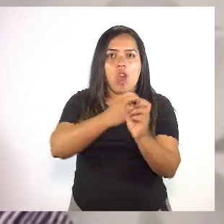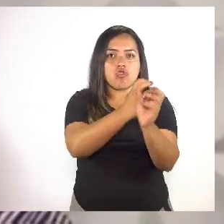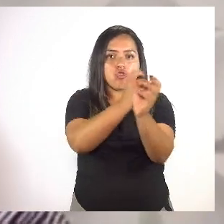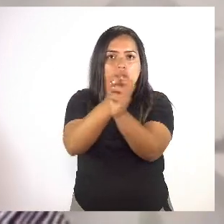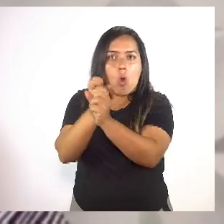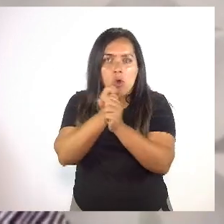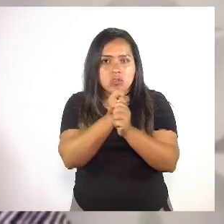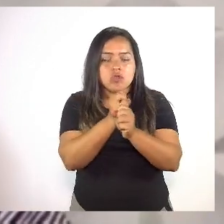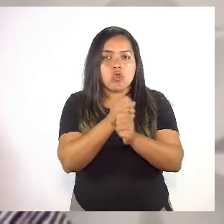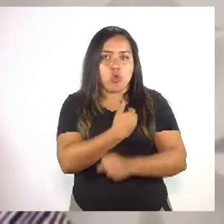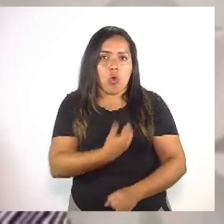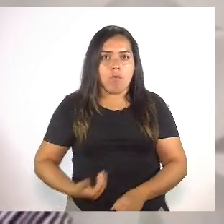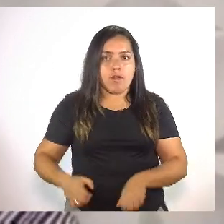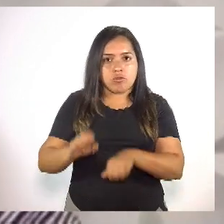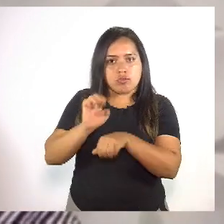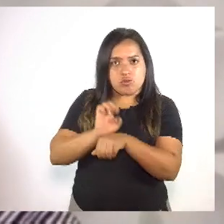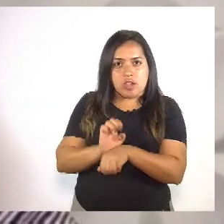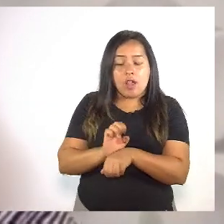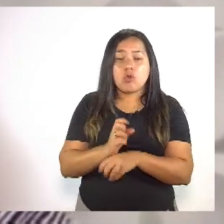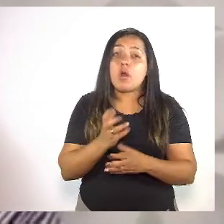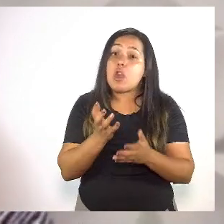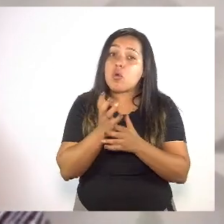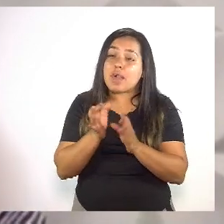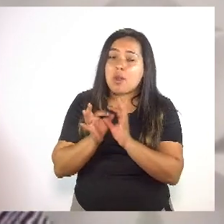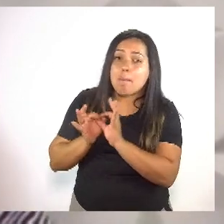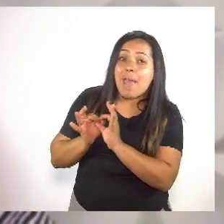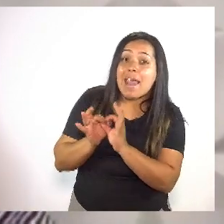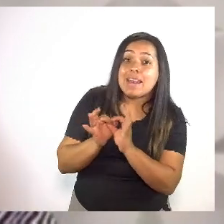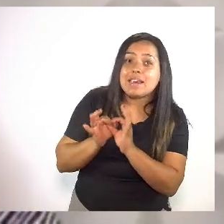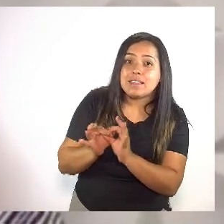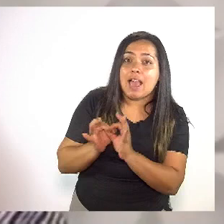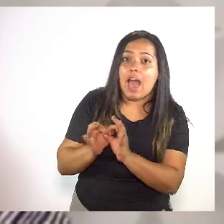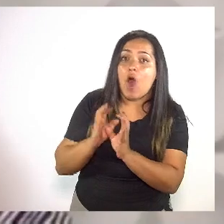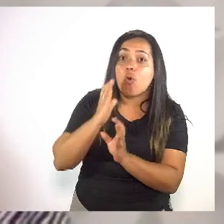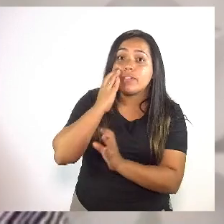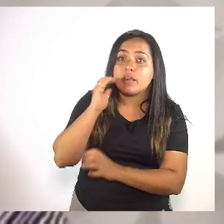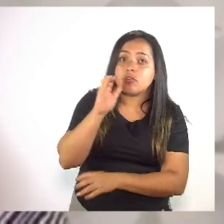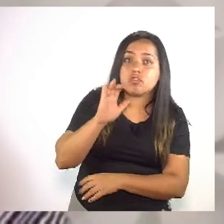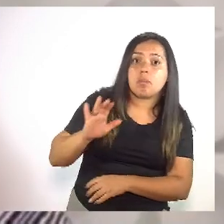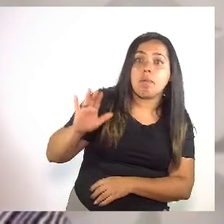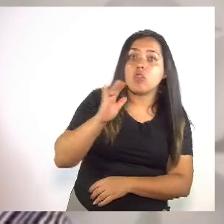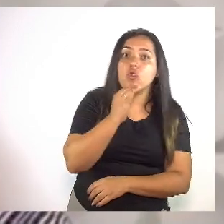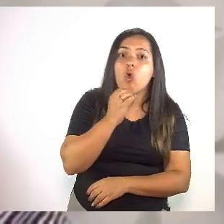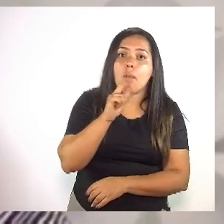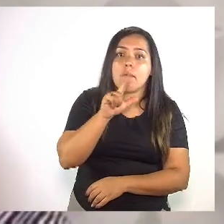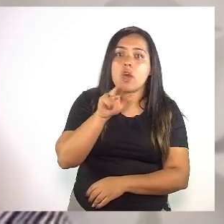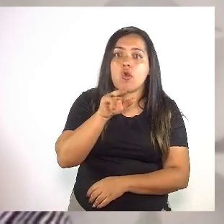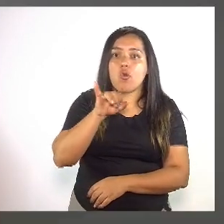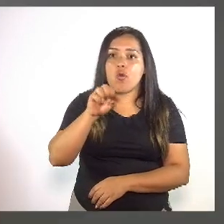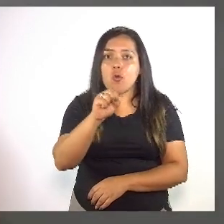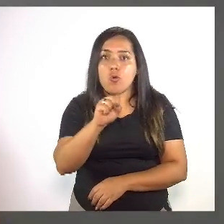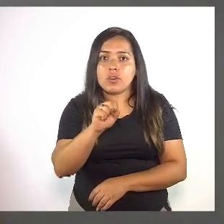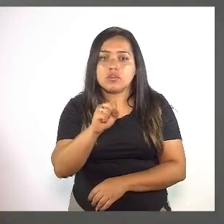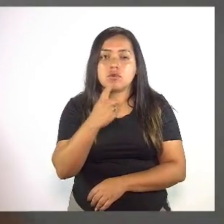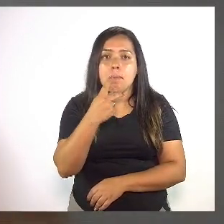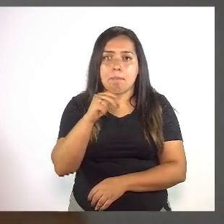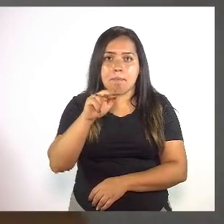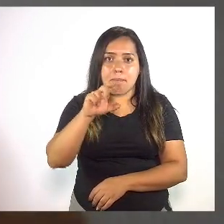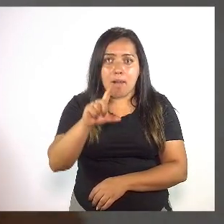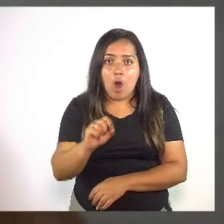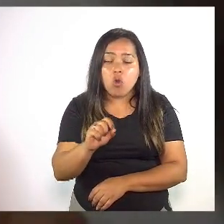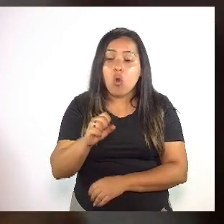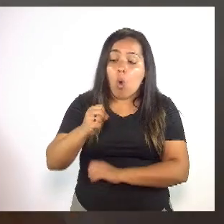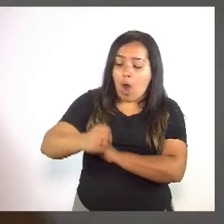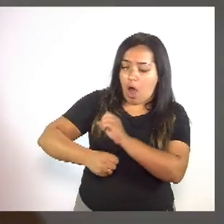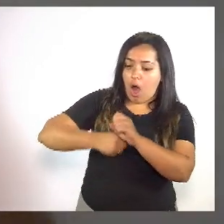aliar ao entendimento do deputado Luiz Paulo, para dizer que o ano de 2019 está entrelaçado